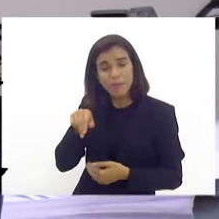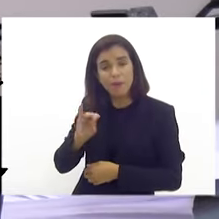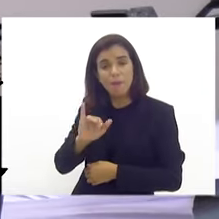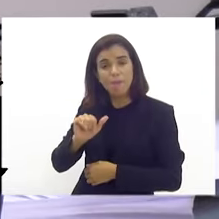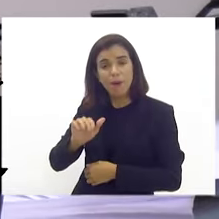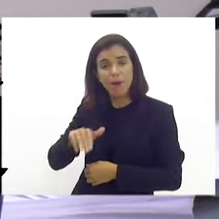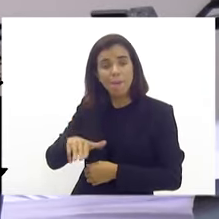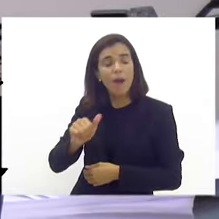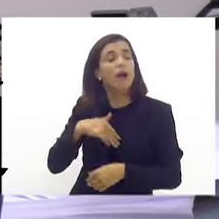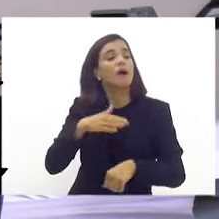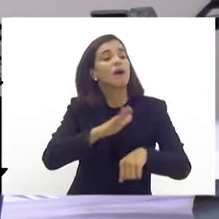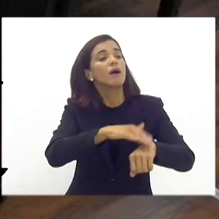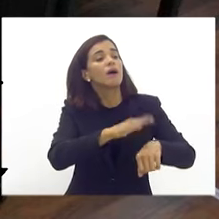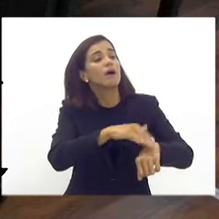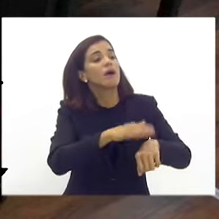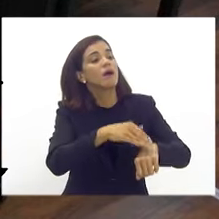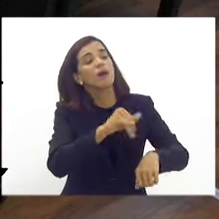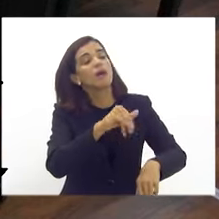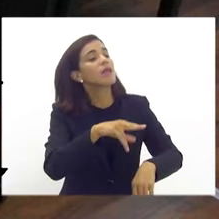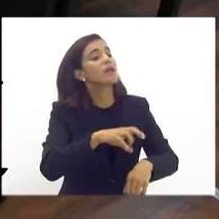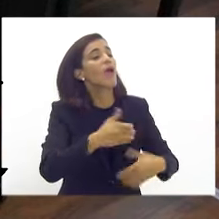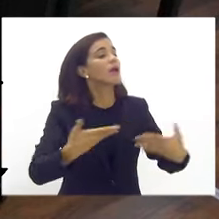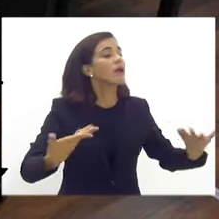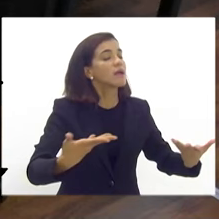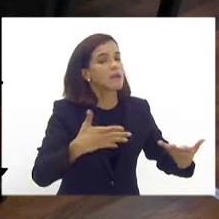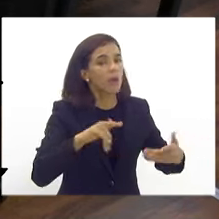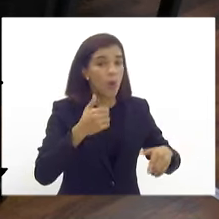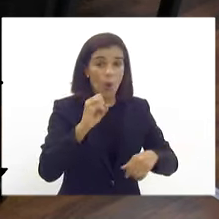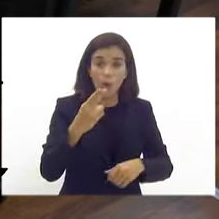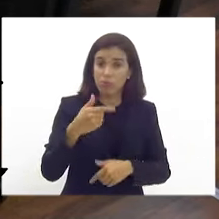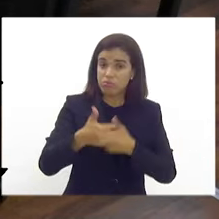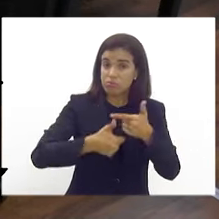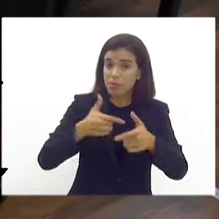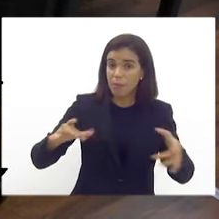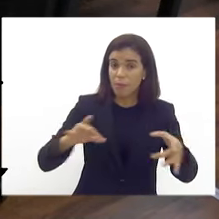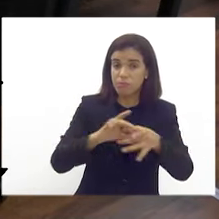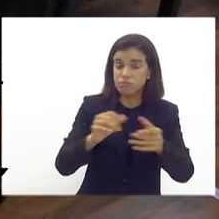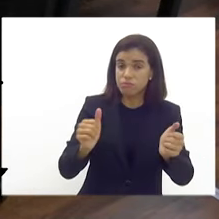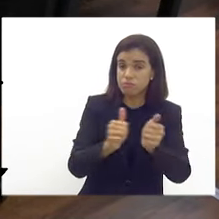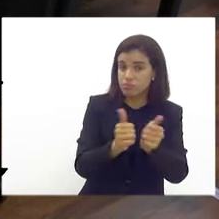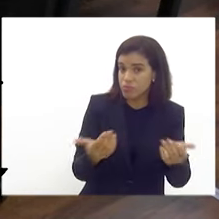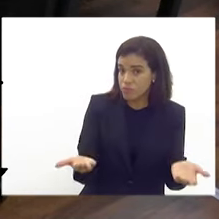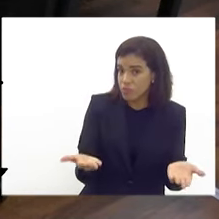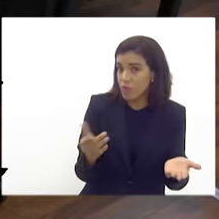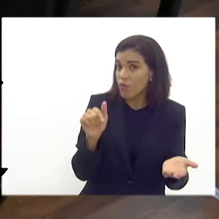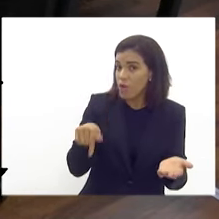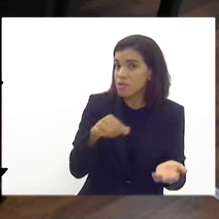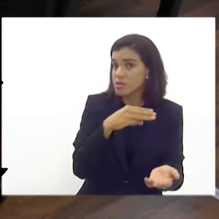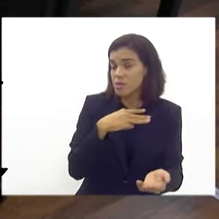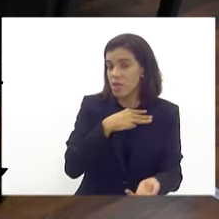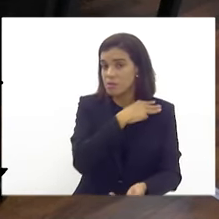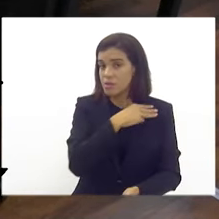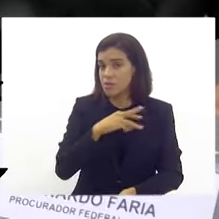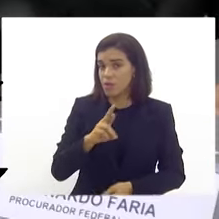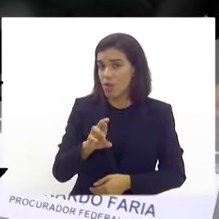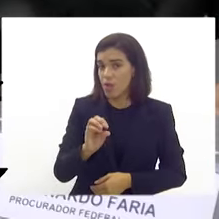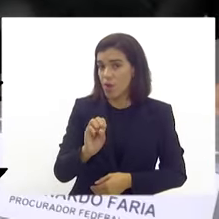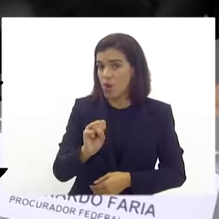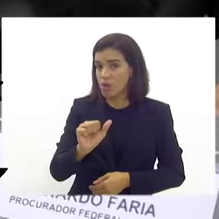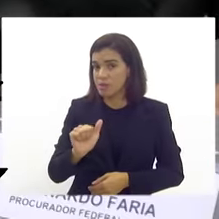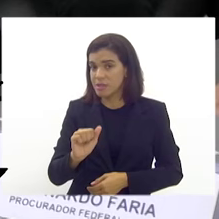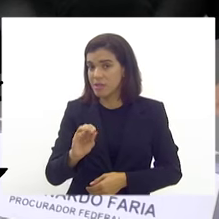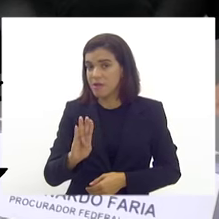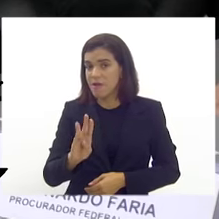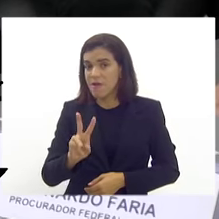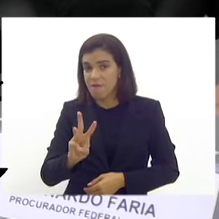e através do órgão Federado trabalhar em conjunto para se encontrar uma saída foi isso que a ministra Rosa Beer fez muito bem